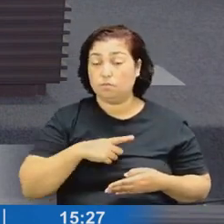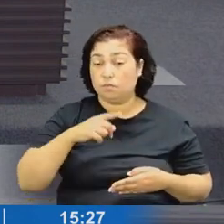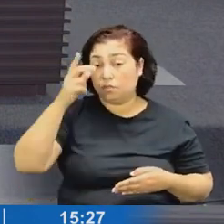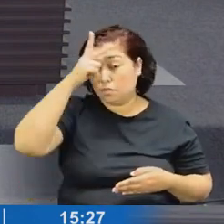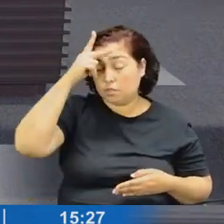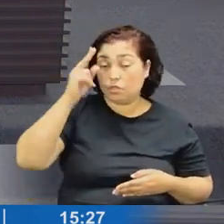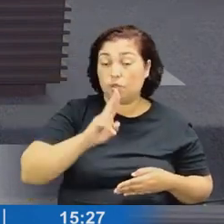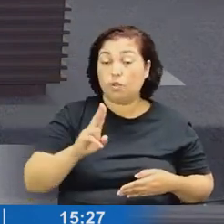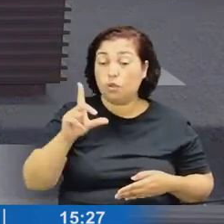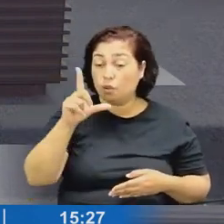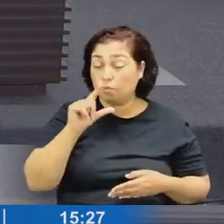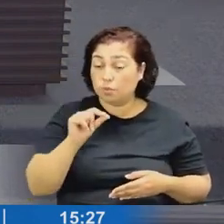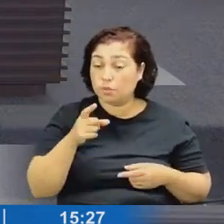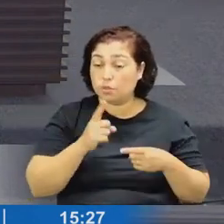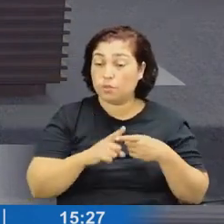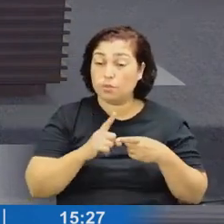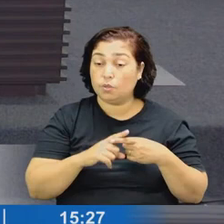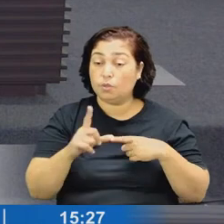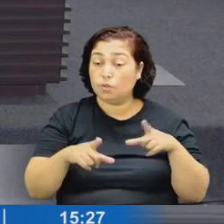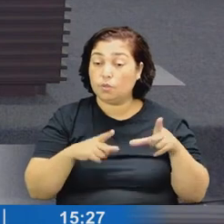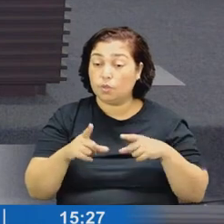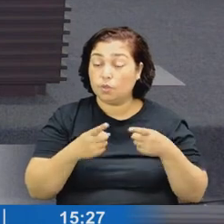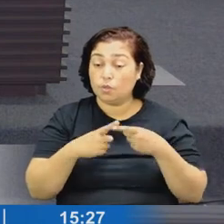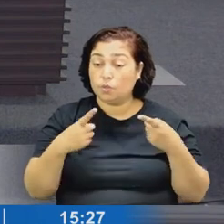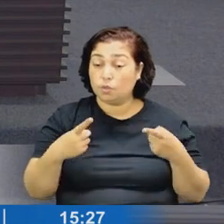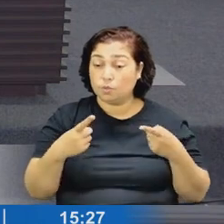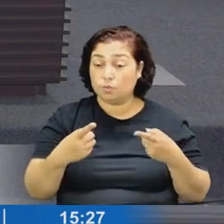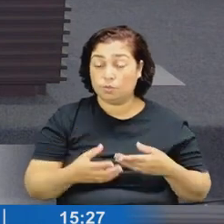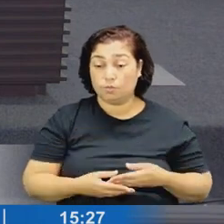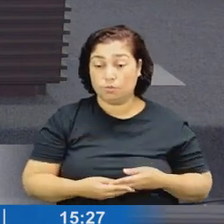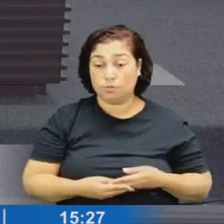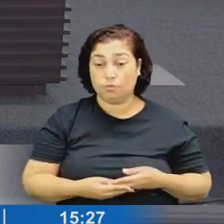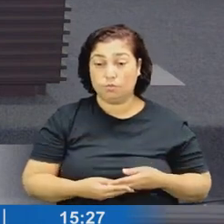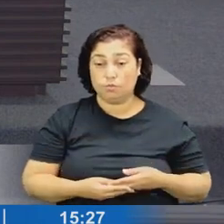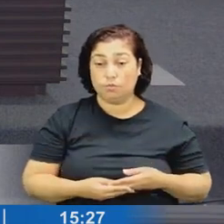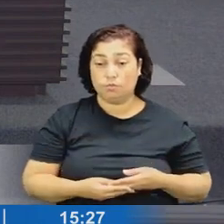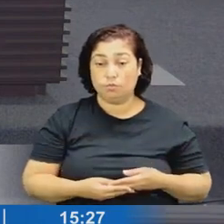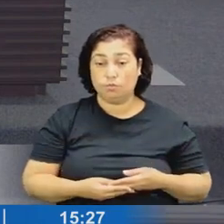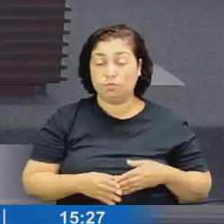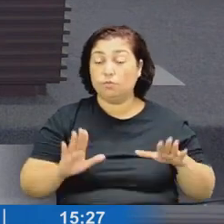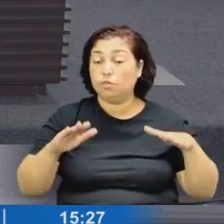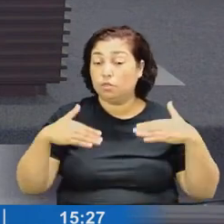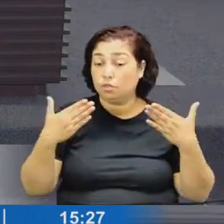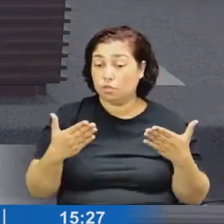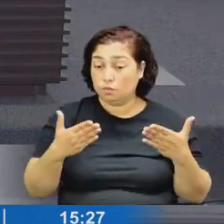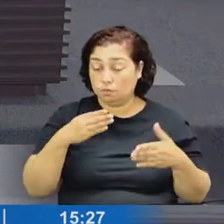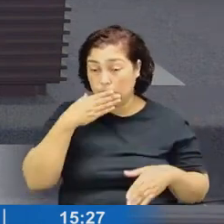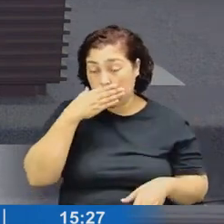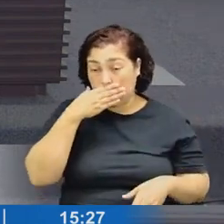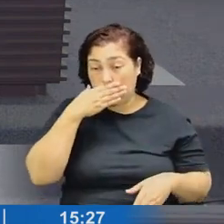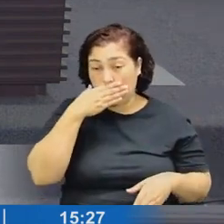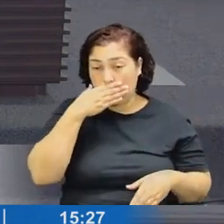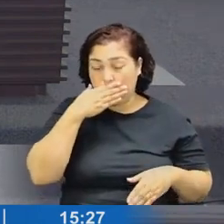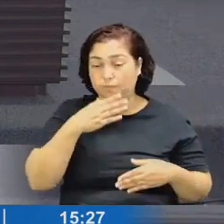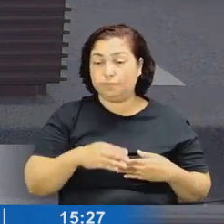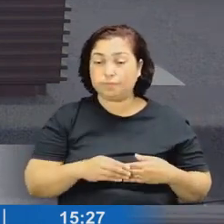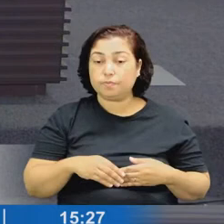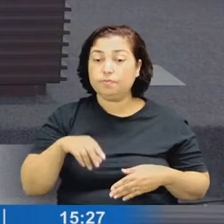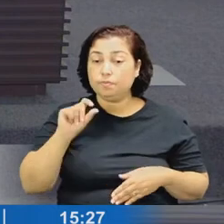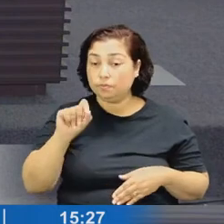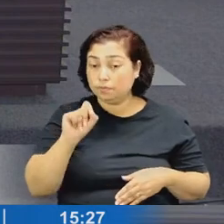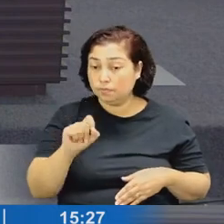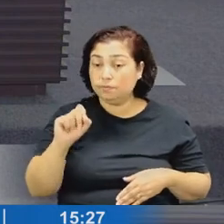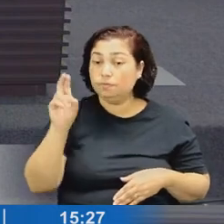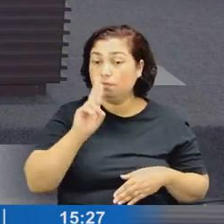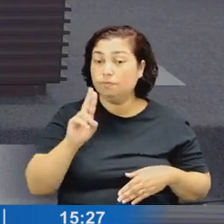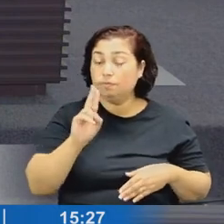podem usar até menos porque trabalham muito bem a questão territorial ali né Então aí na questão ideológica quem é que tem que